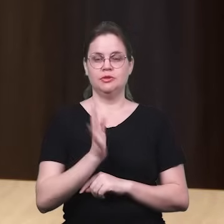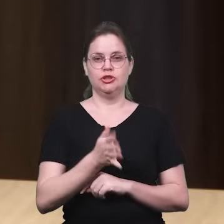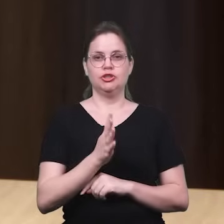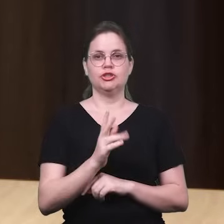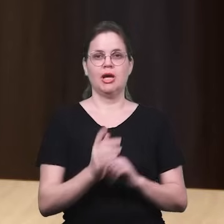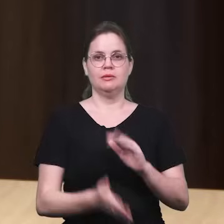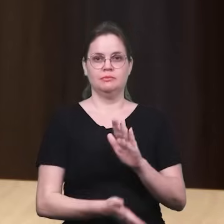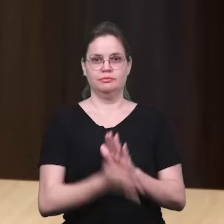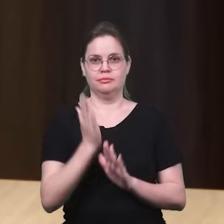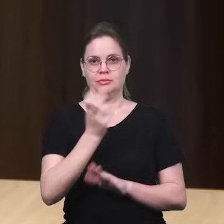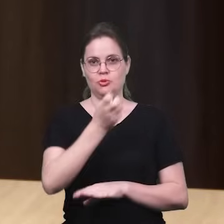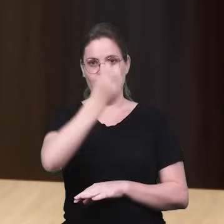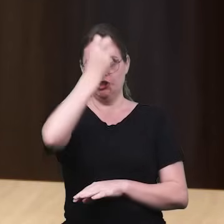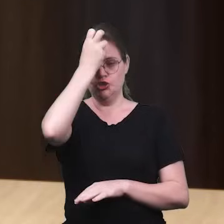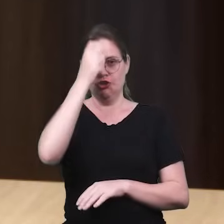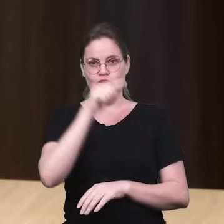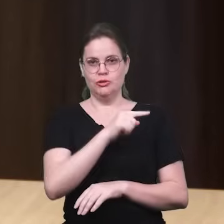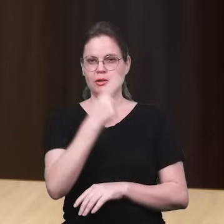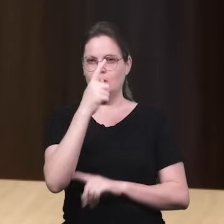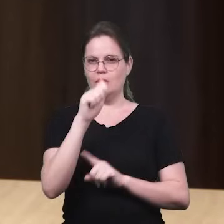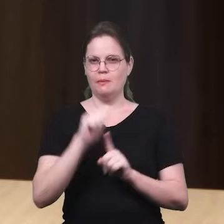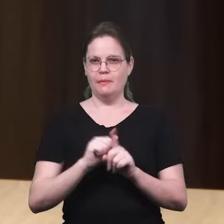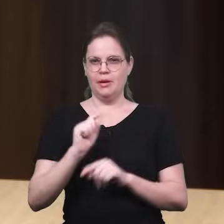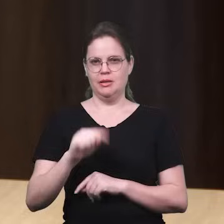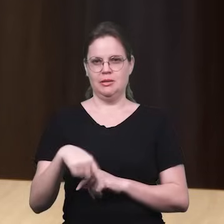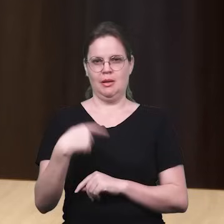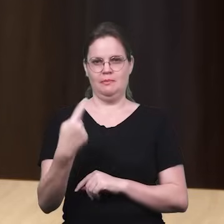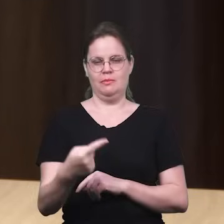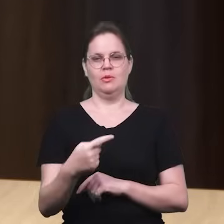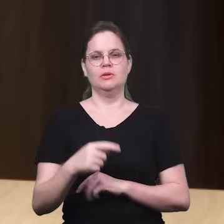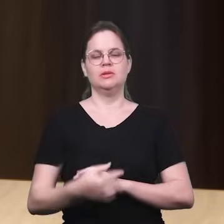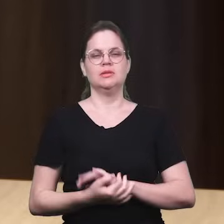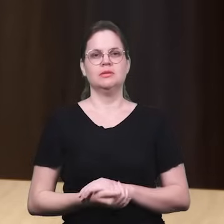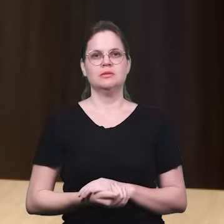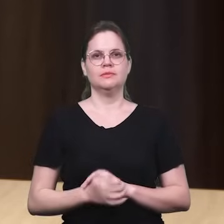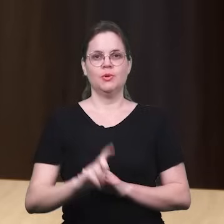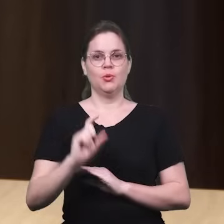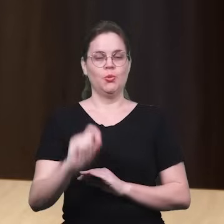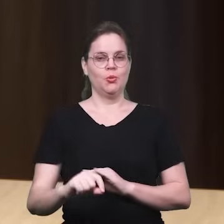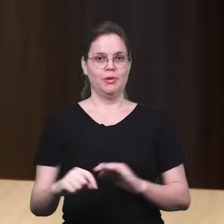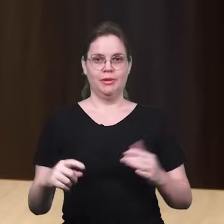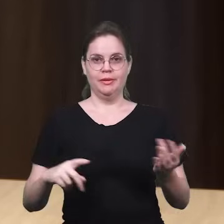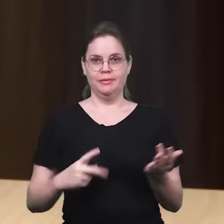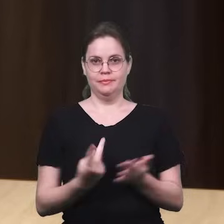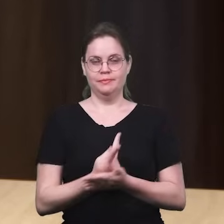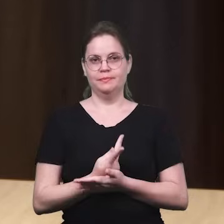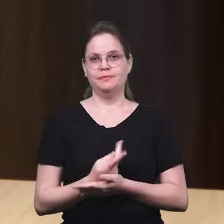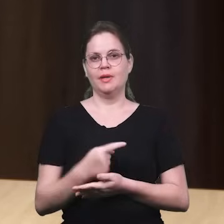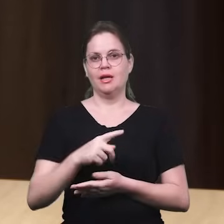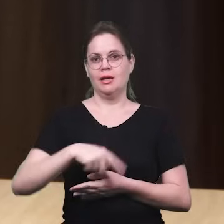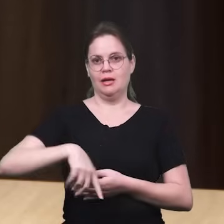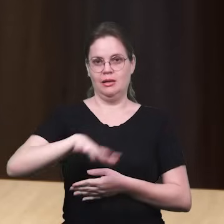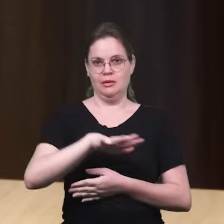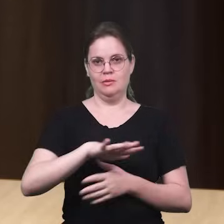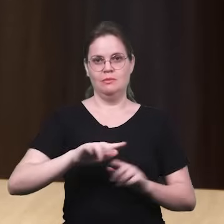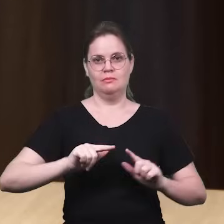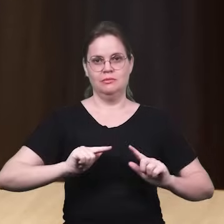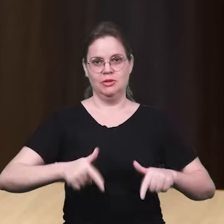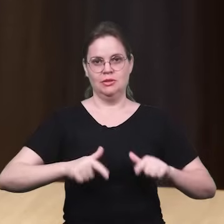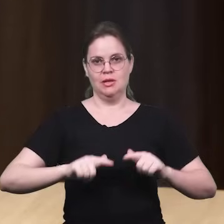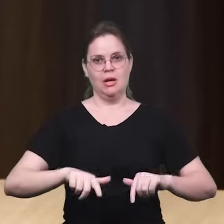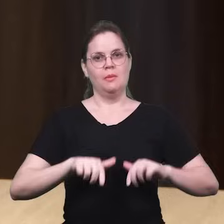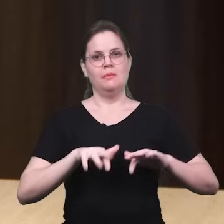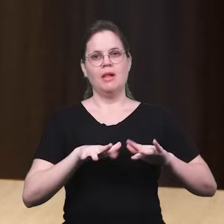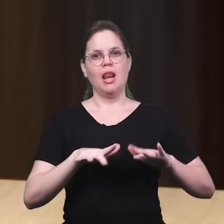Egito, um mês depois da festa da Páscoa, o que acontece? Eles chegam num lugar